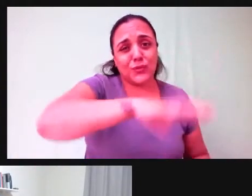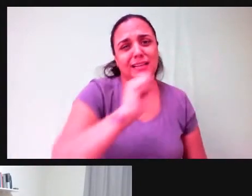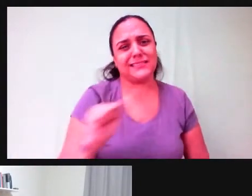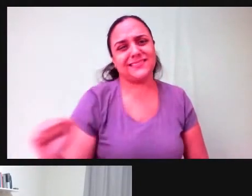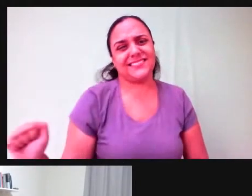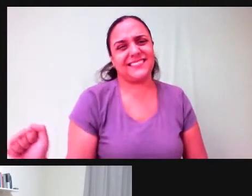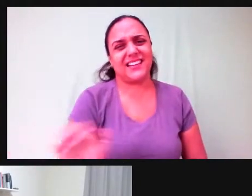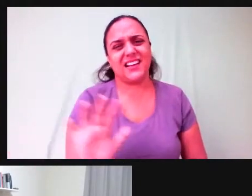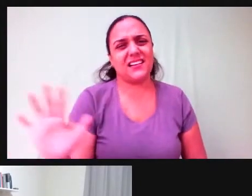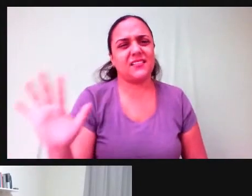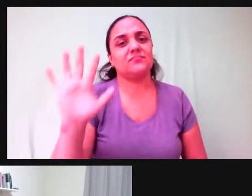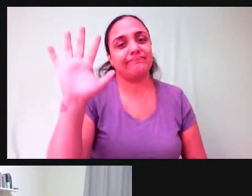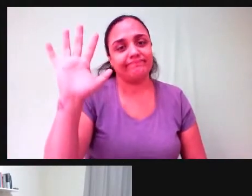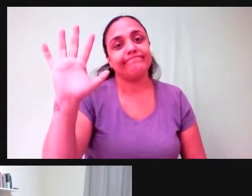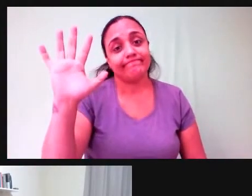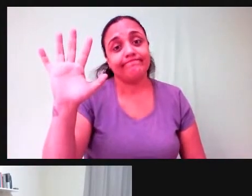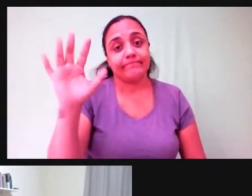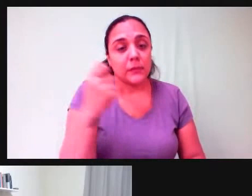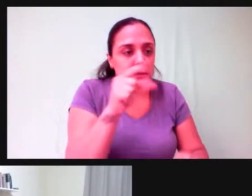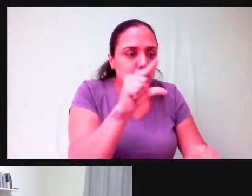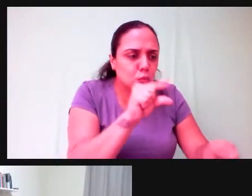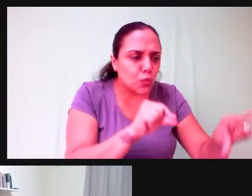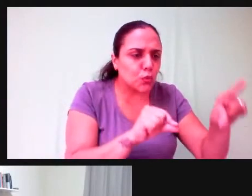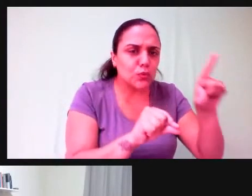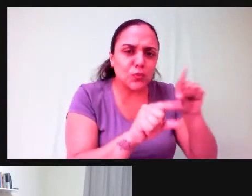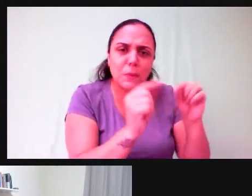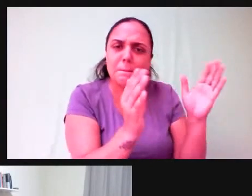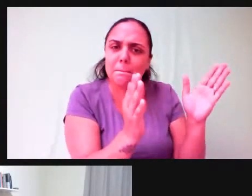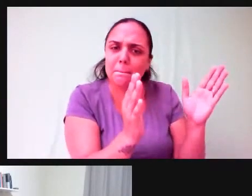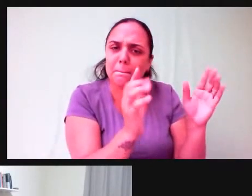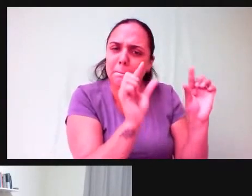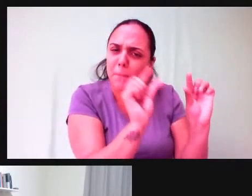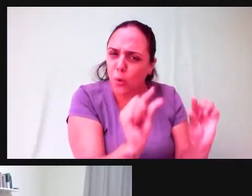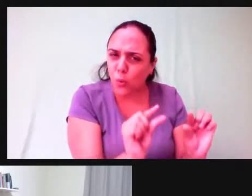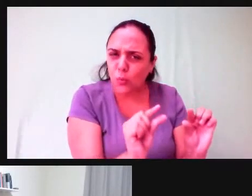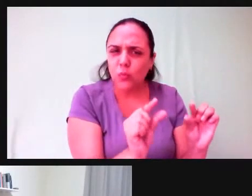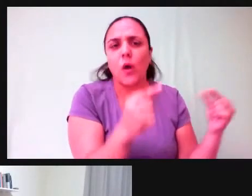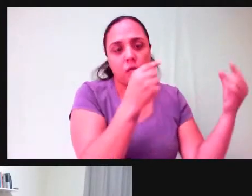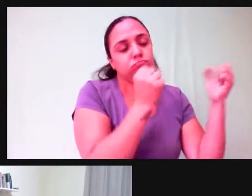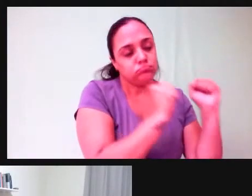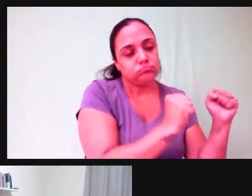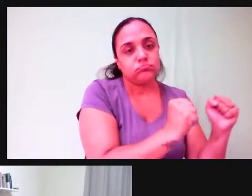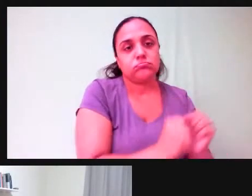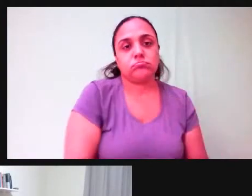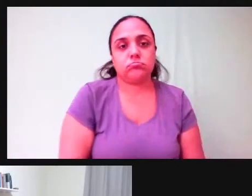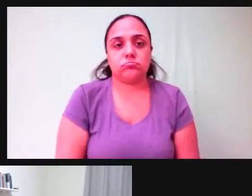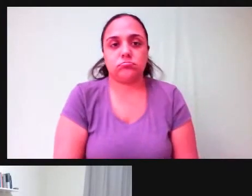todo mundo, mas existe essa necessidade da substituição e da melhora da qualidade desses alimentos.